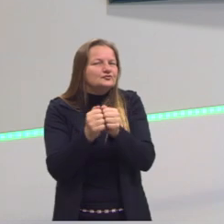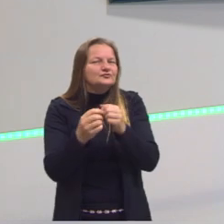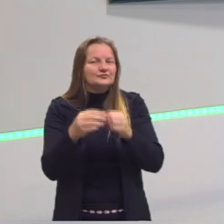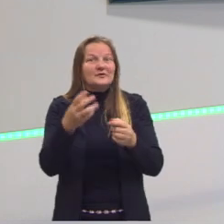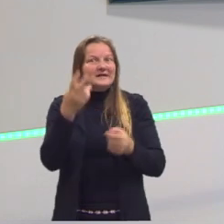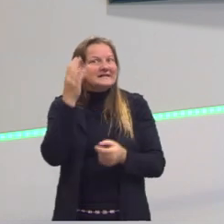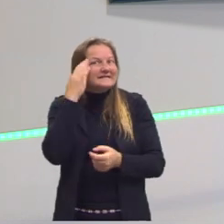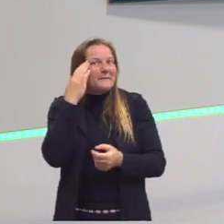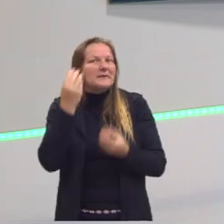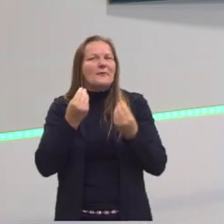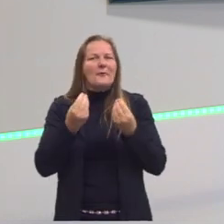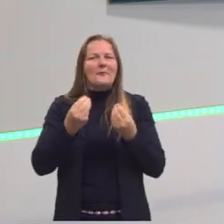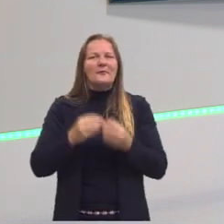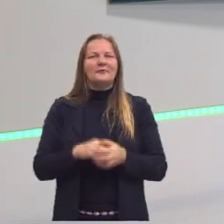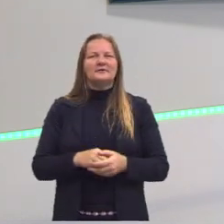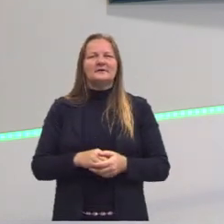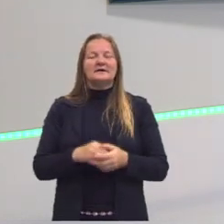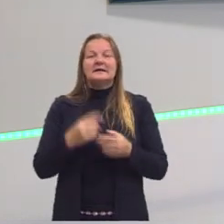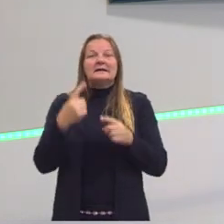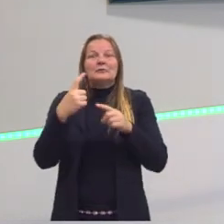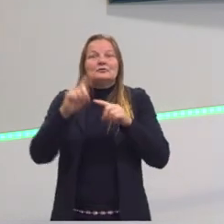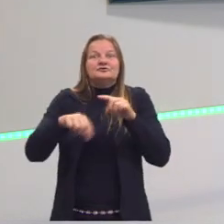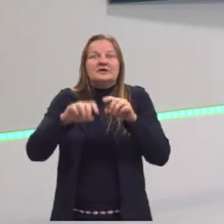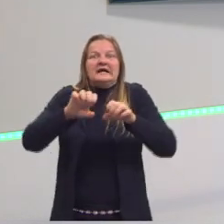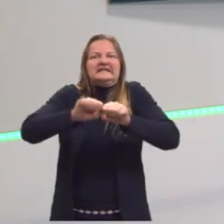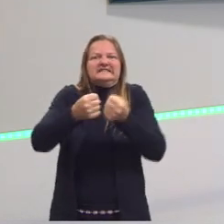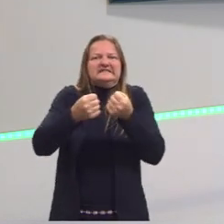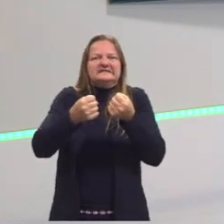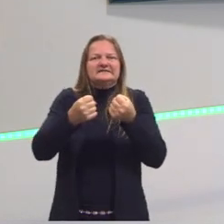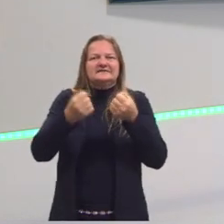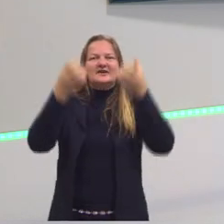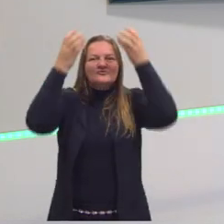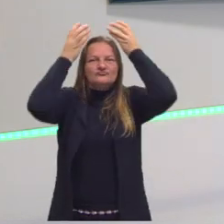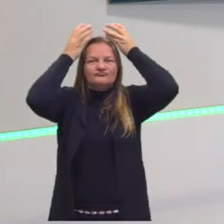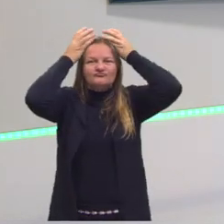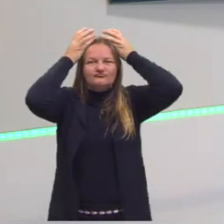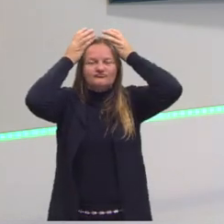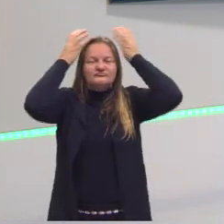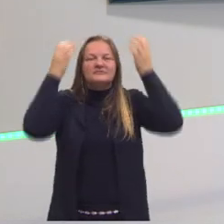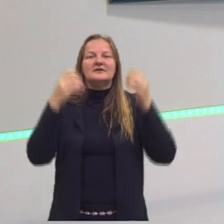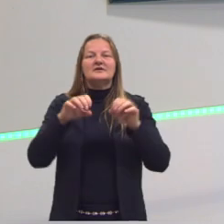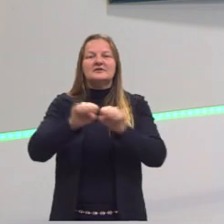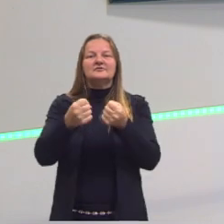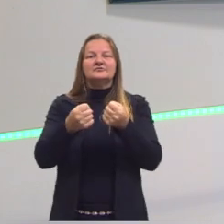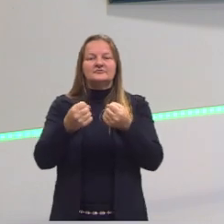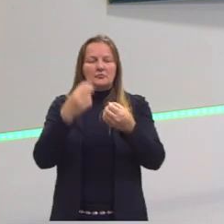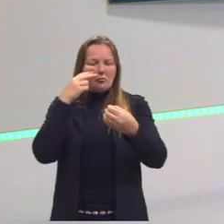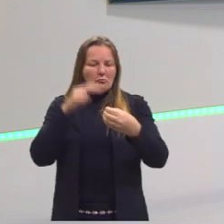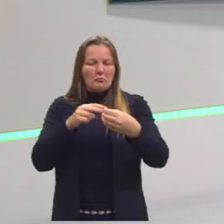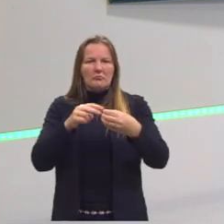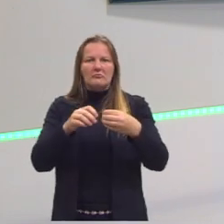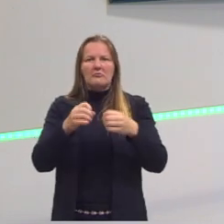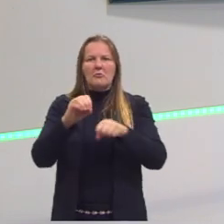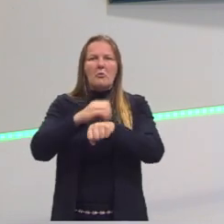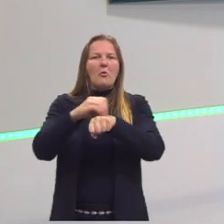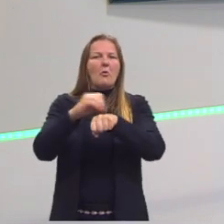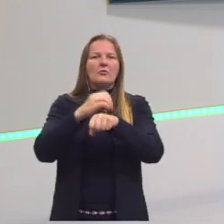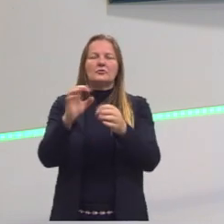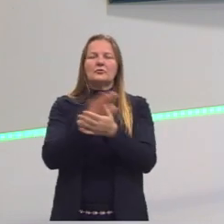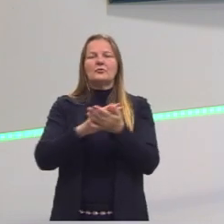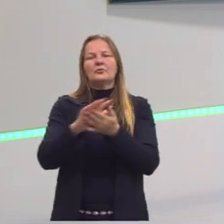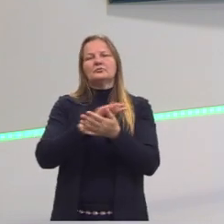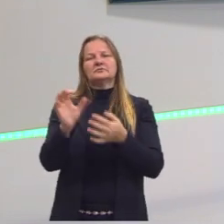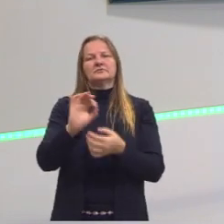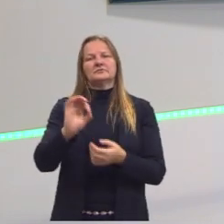ele para queria saber isso mas também sem destruir a coroa porque não era fácil ele poderia quebrar a coroa e descobrir nessa era totalmente